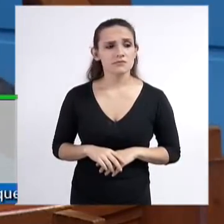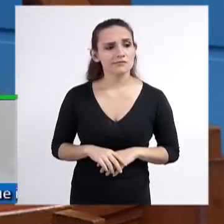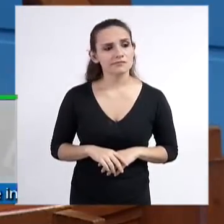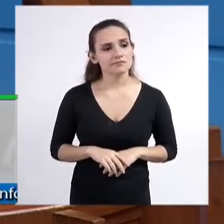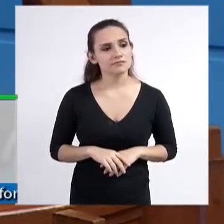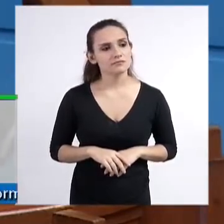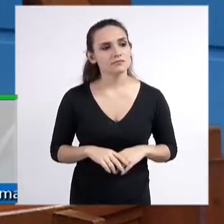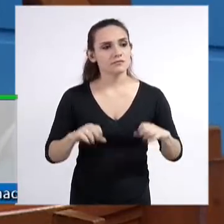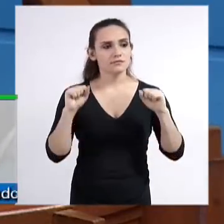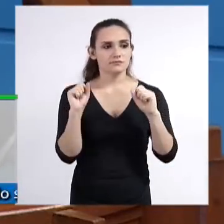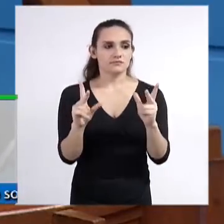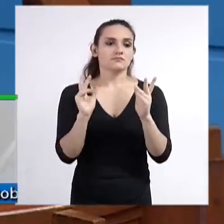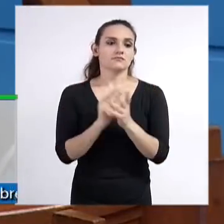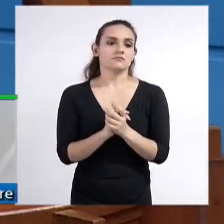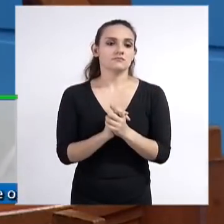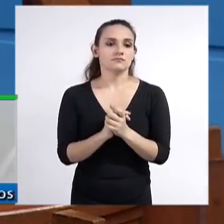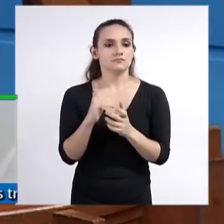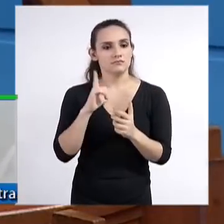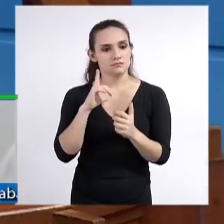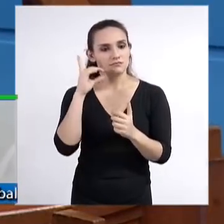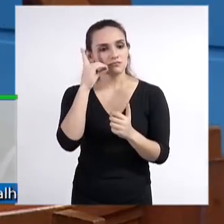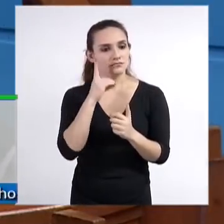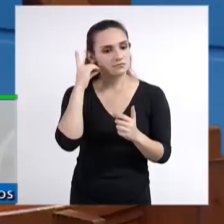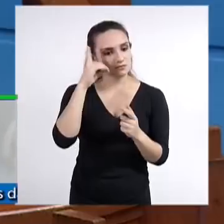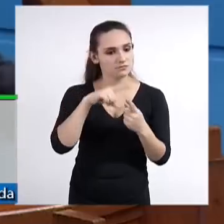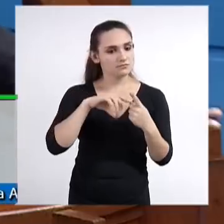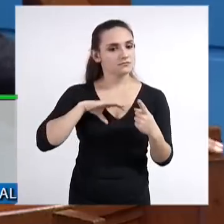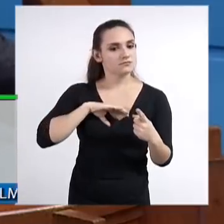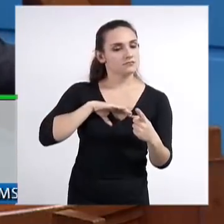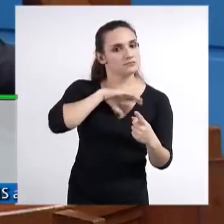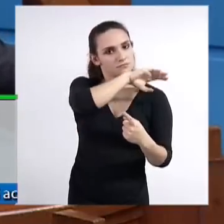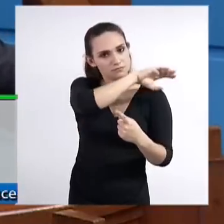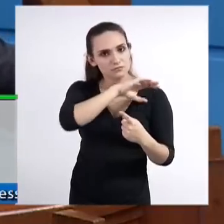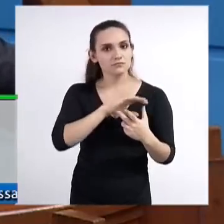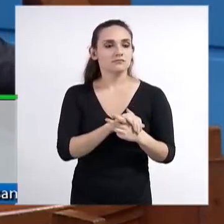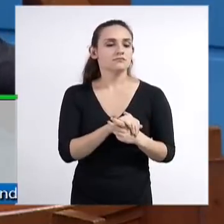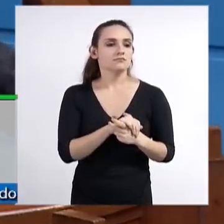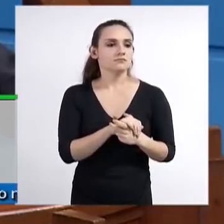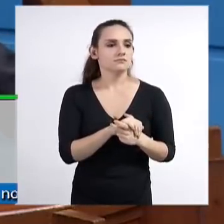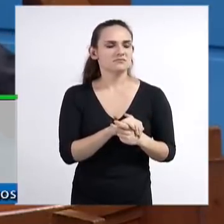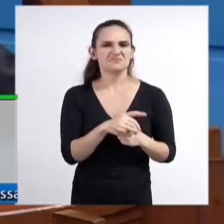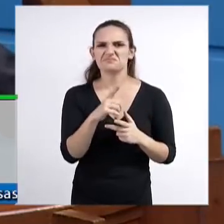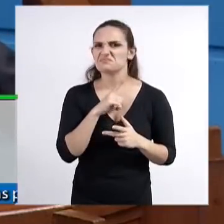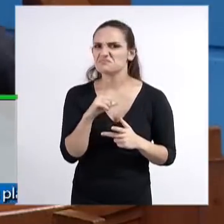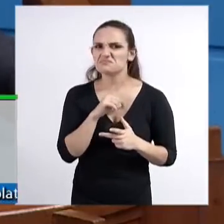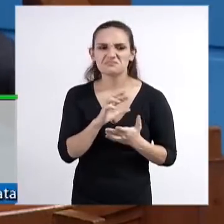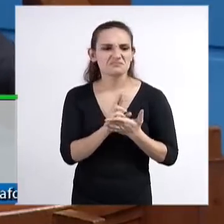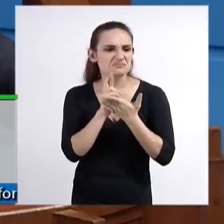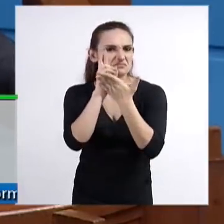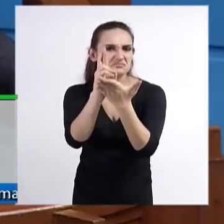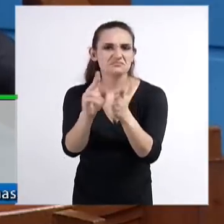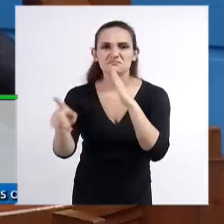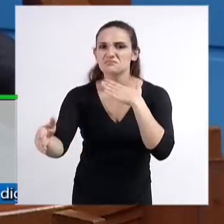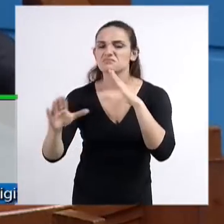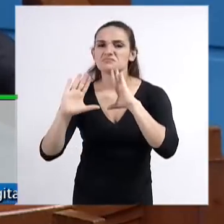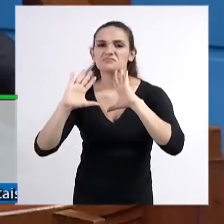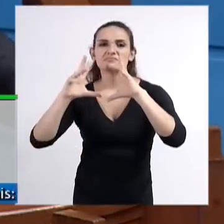E lá estava o deputado Capitão Contar, representante de todos os setores, de todos os